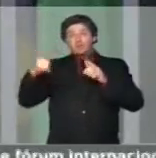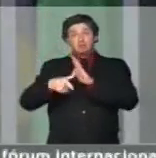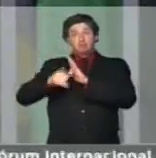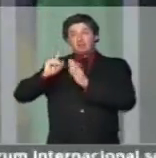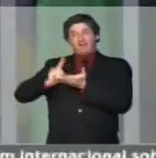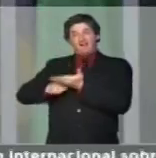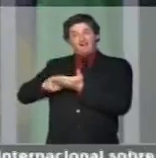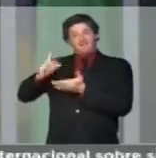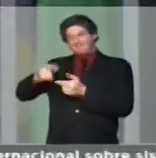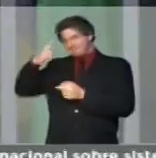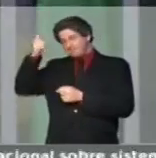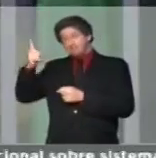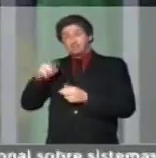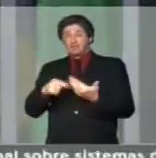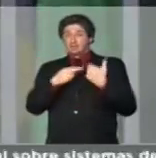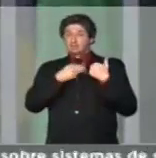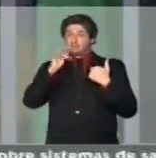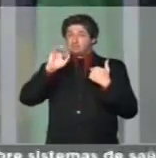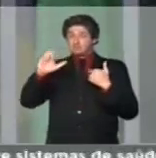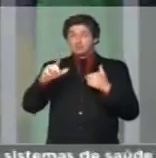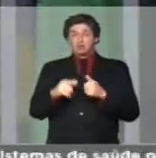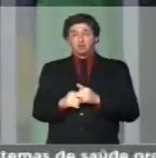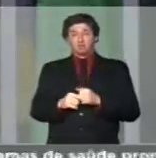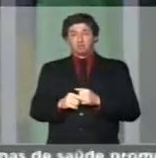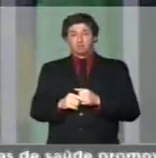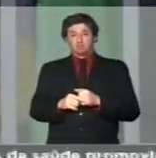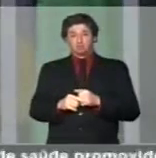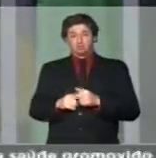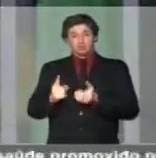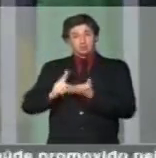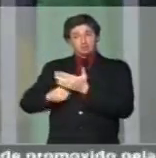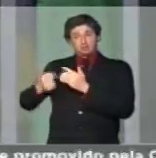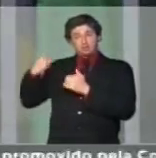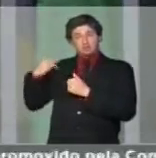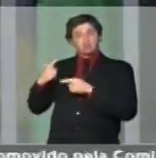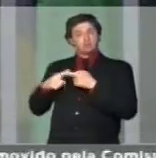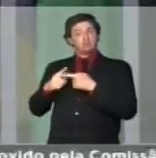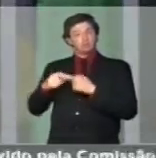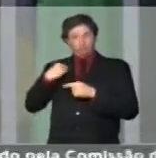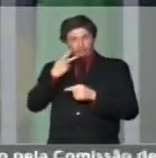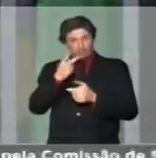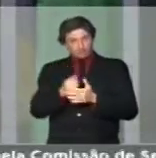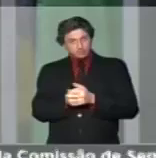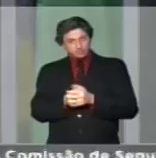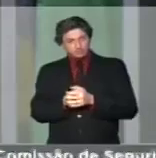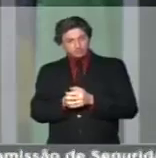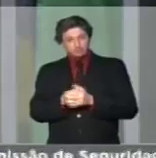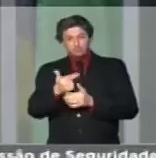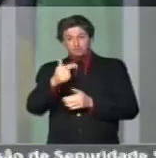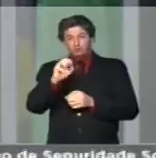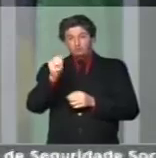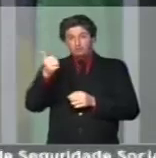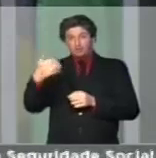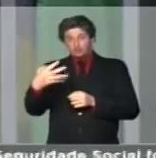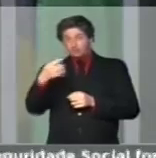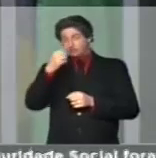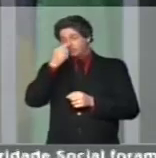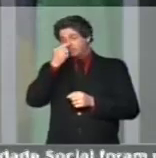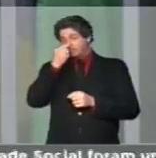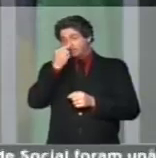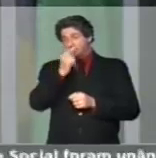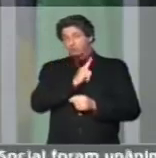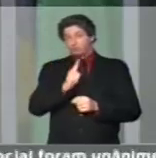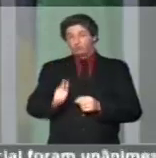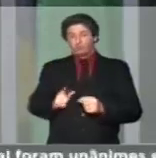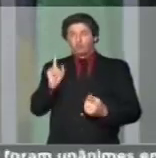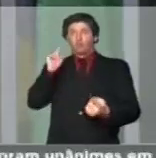premeditado, é um crime de responsabilidade fiscal premeditado. Por que eu digo isso? Em 2014, o governo